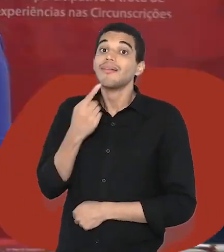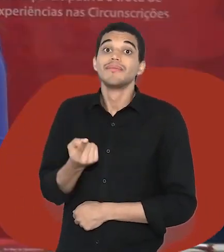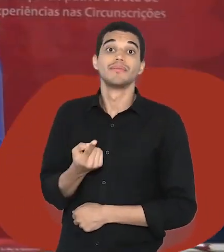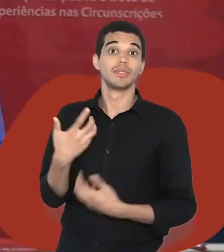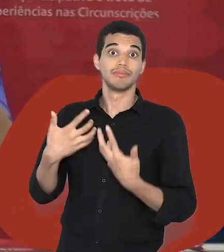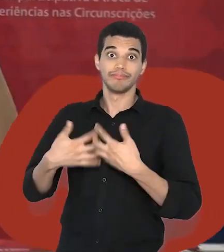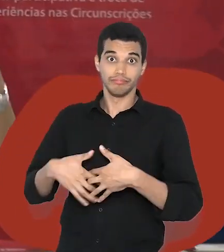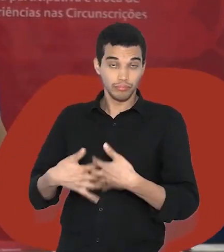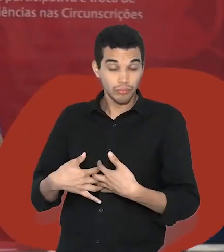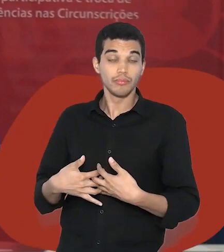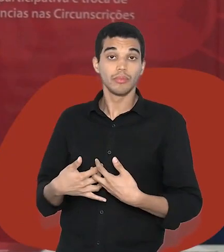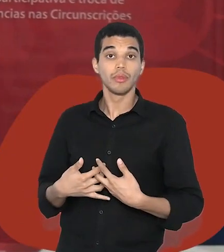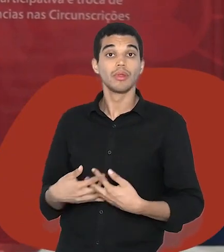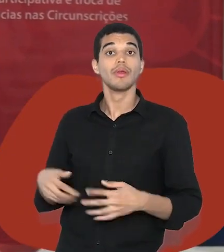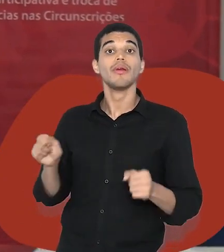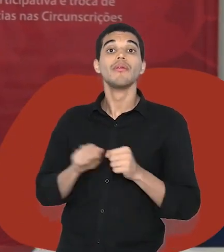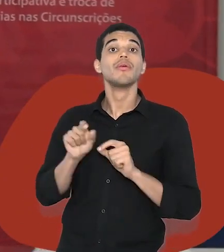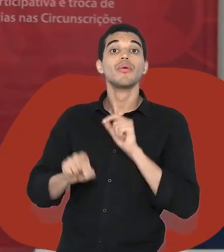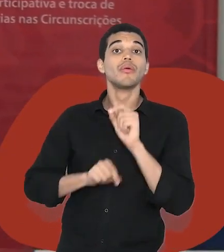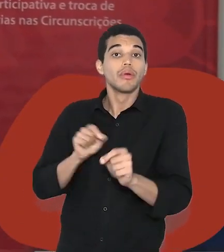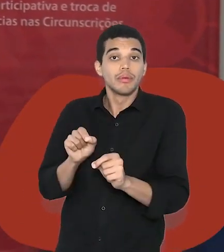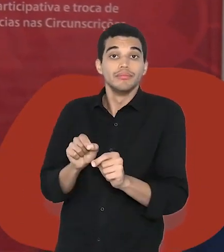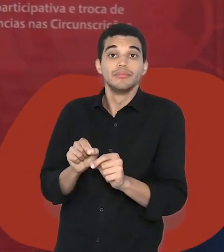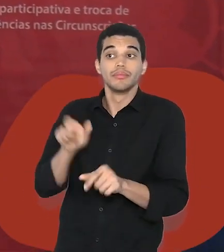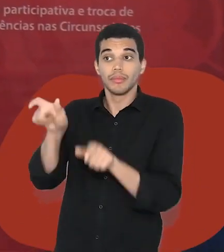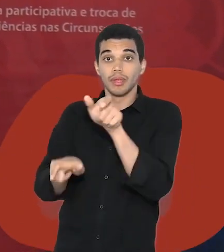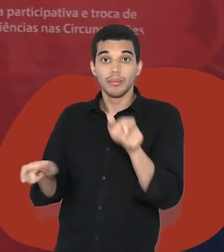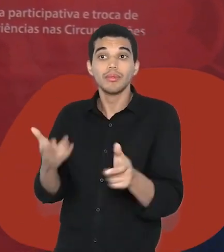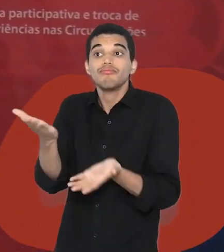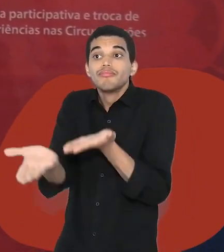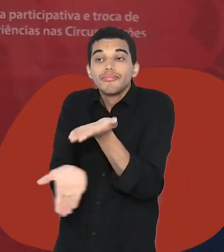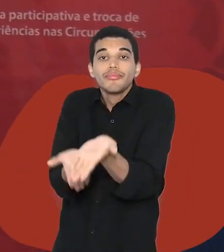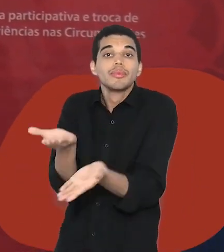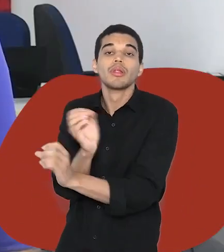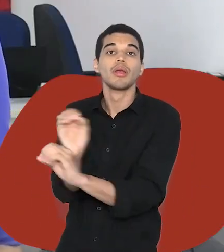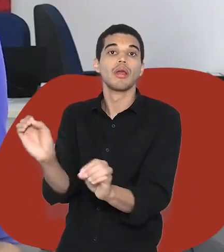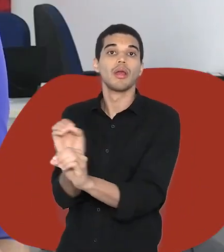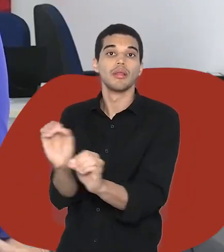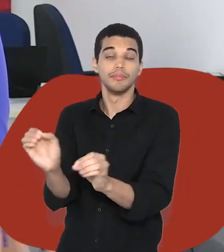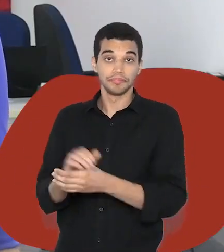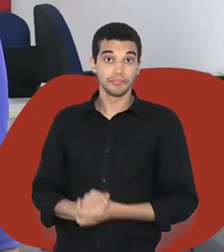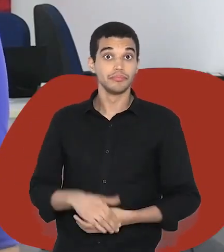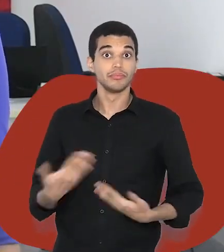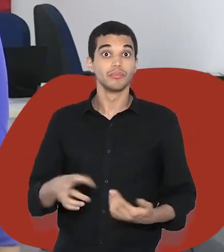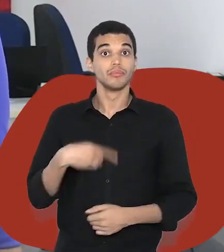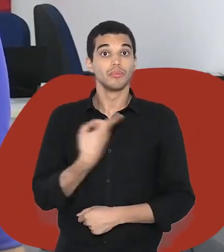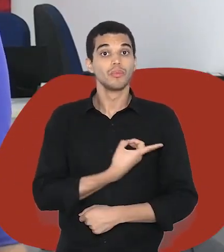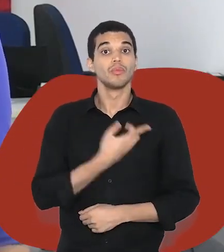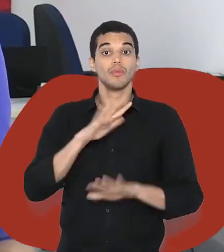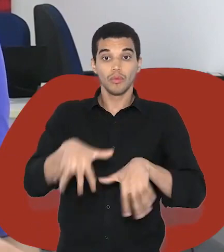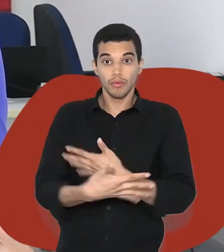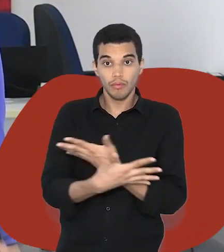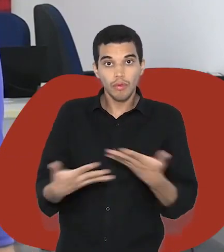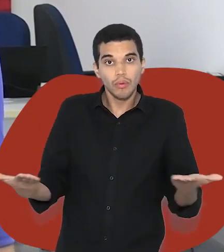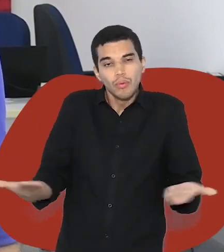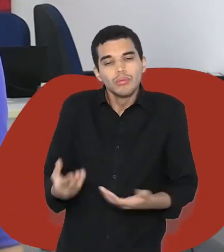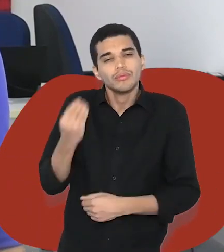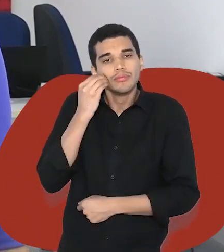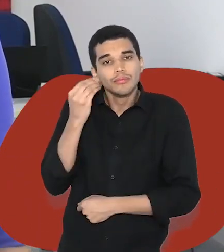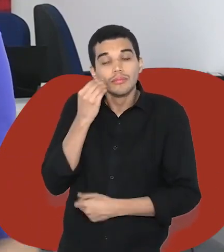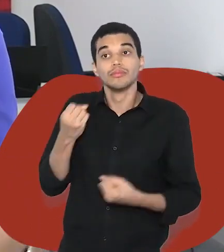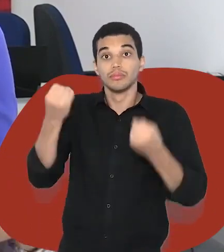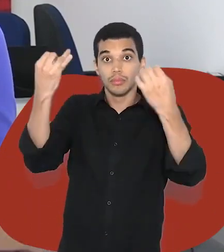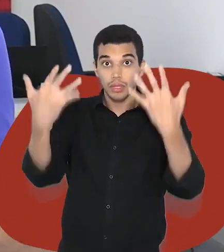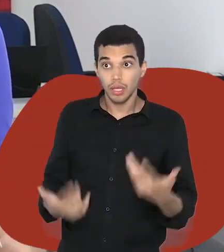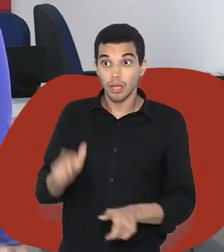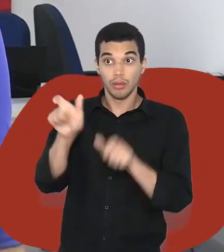funciona, faz com que os usuários sejam mal atendidos. Então, o evento hoje busca conversar com os